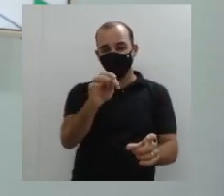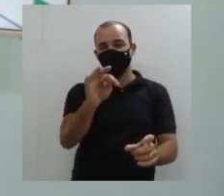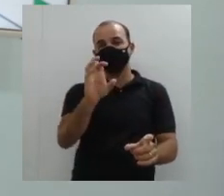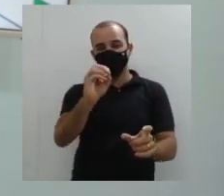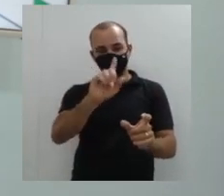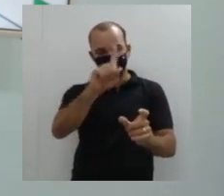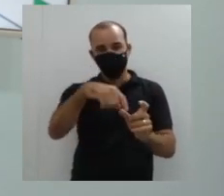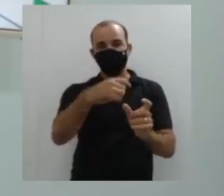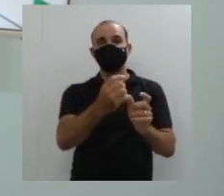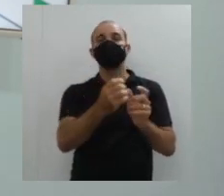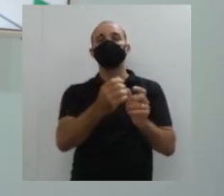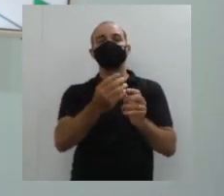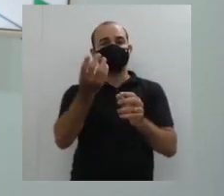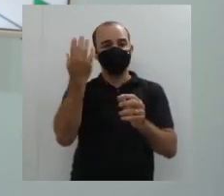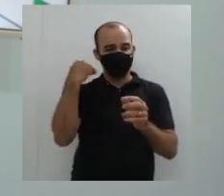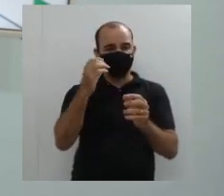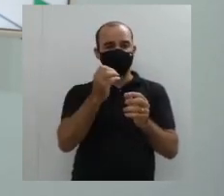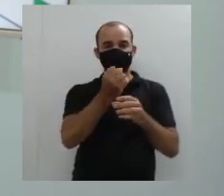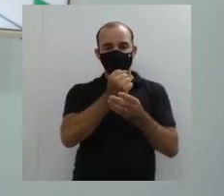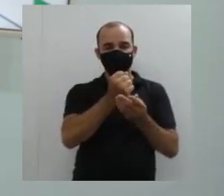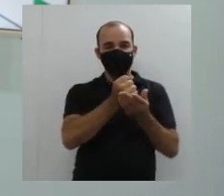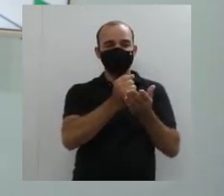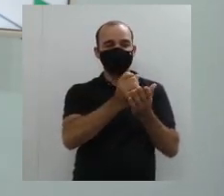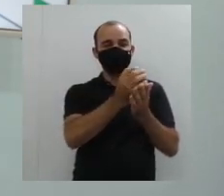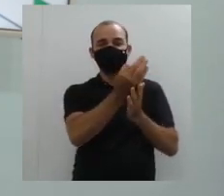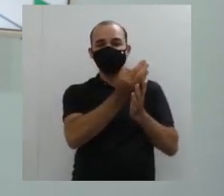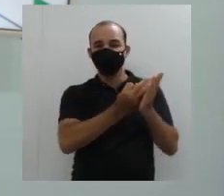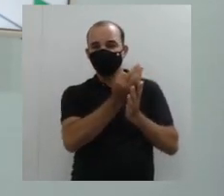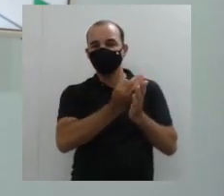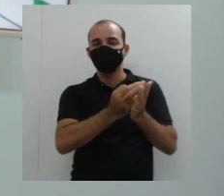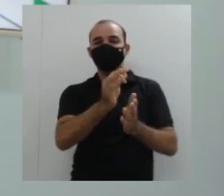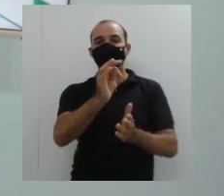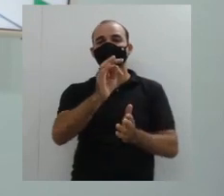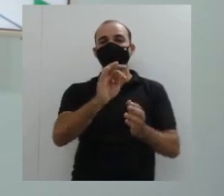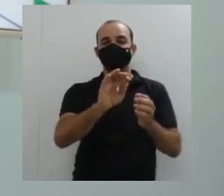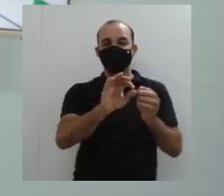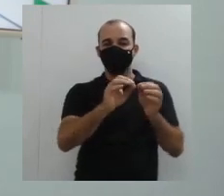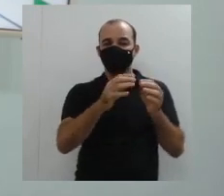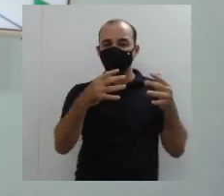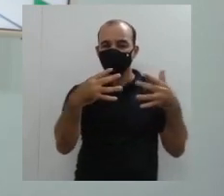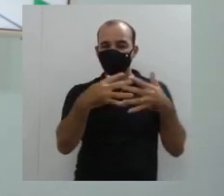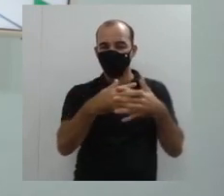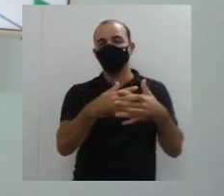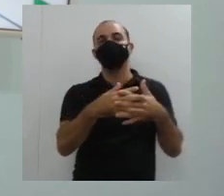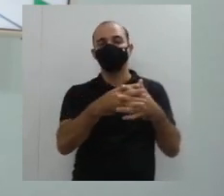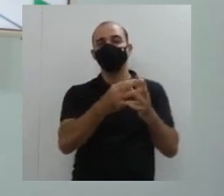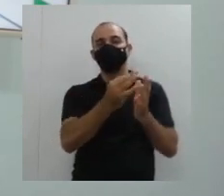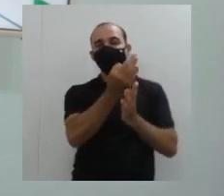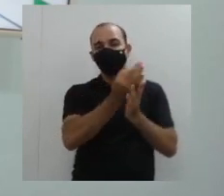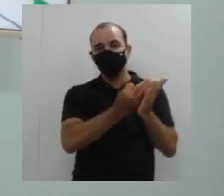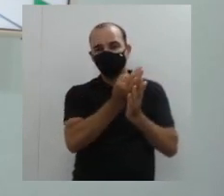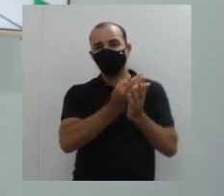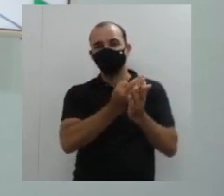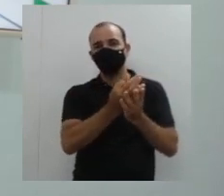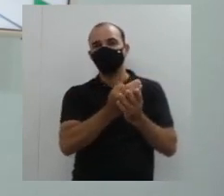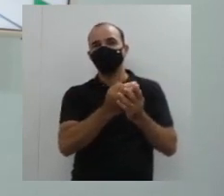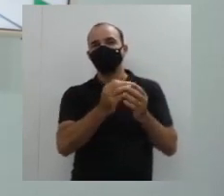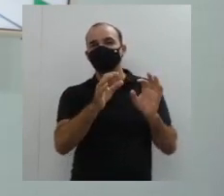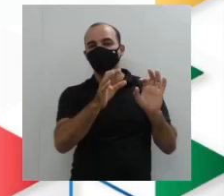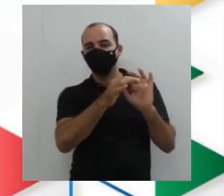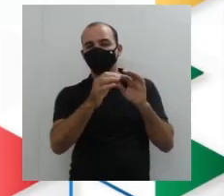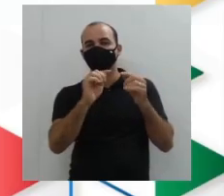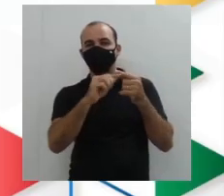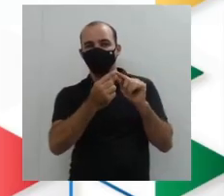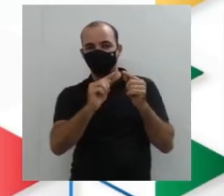E lembrar da coesão da gramática e da coerência à ideia, o jogo da ideia. Olhem para a tela